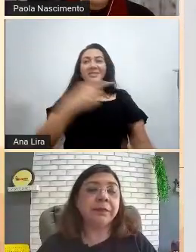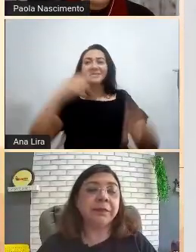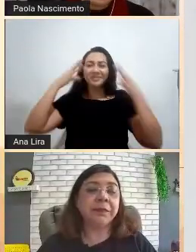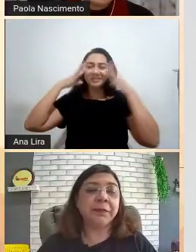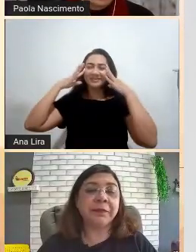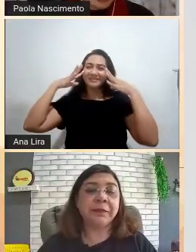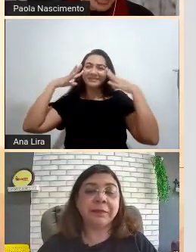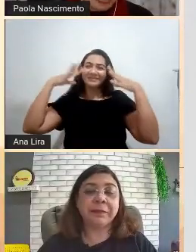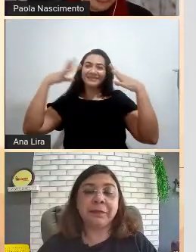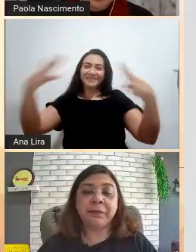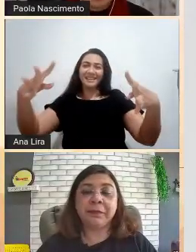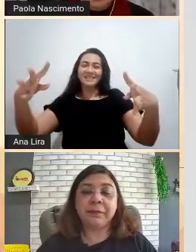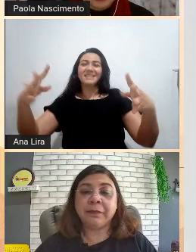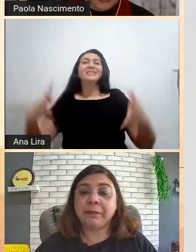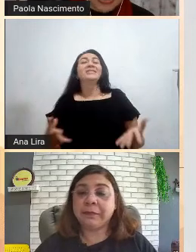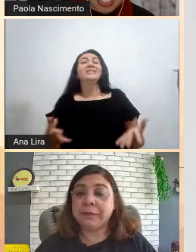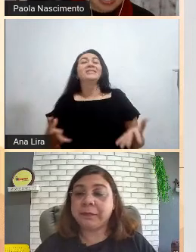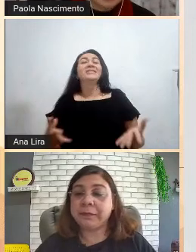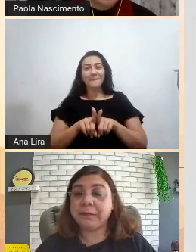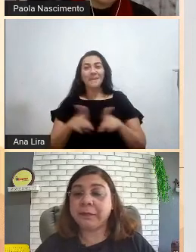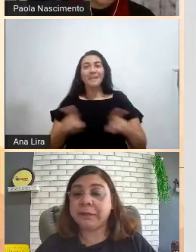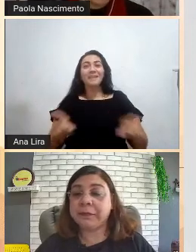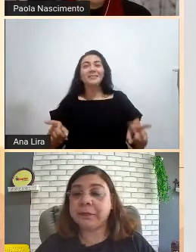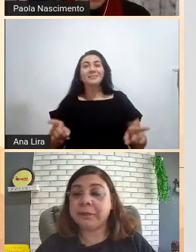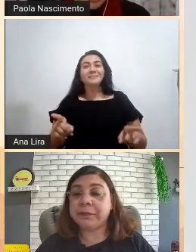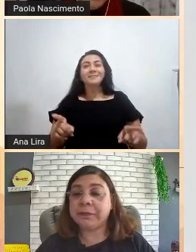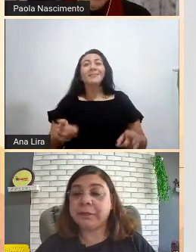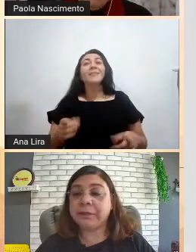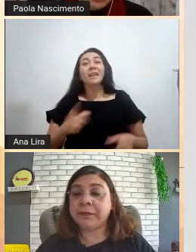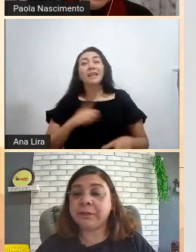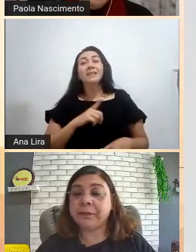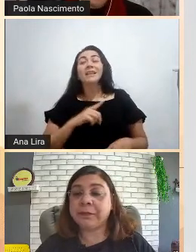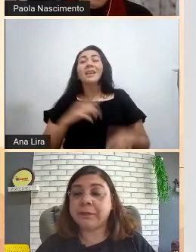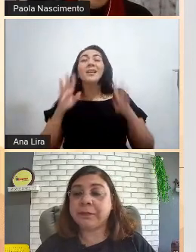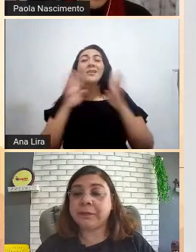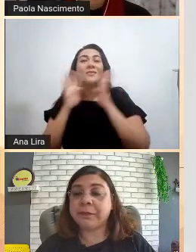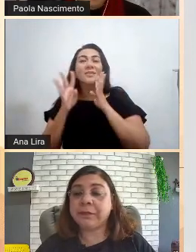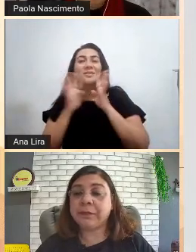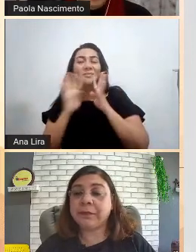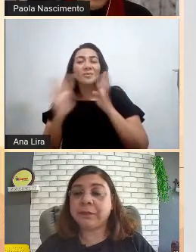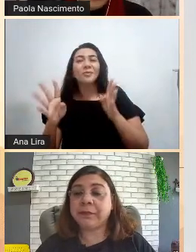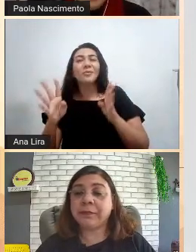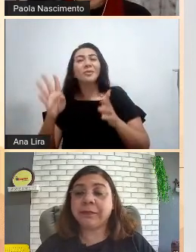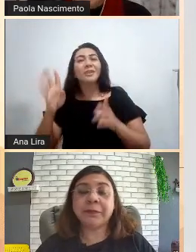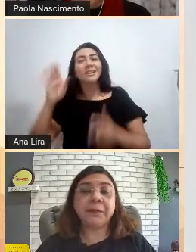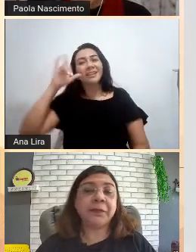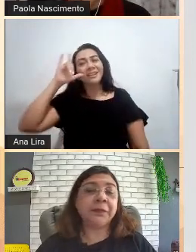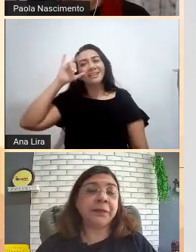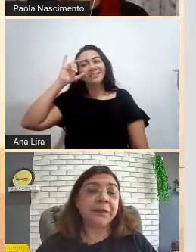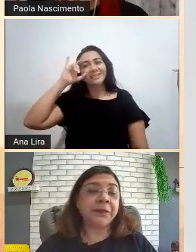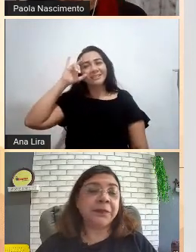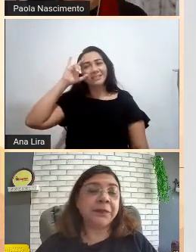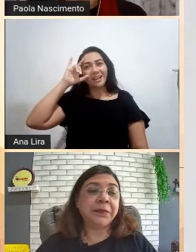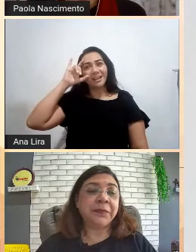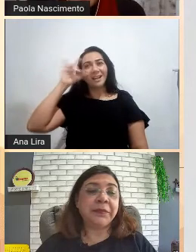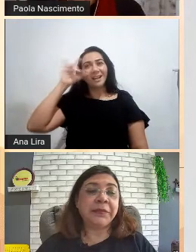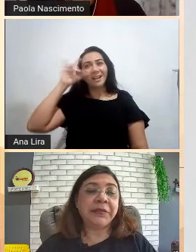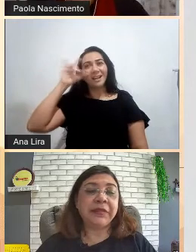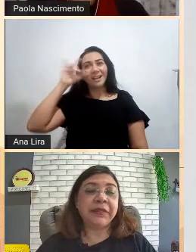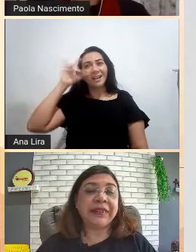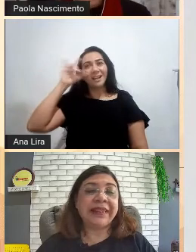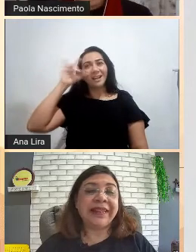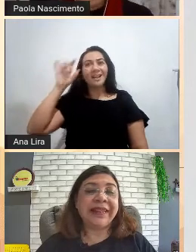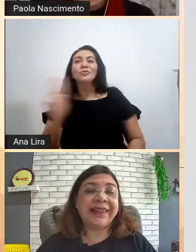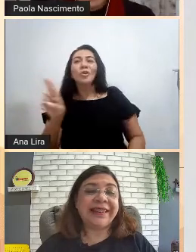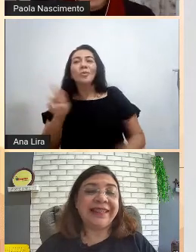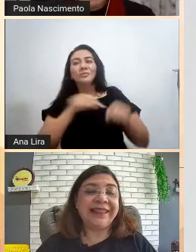tá? Está aqui as minhas redes sociais e o meu contato. E agora eu passo para as perguntas, e até peço desculpa, porque eu sei que eu devo ter passado um